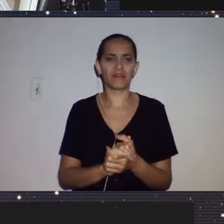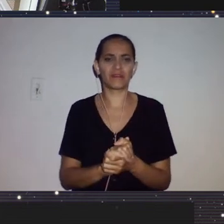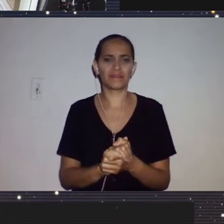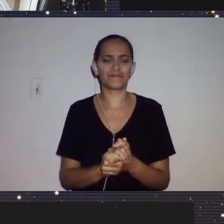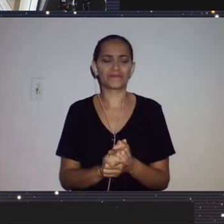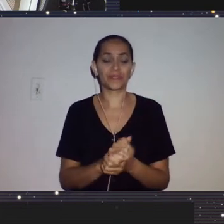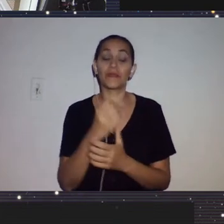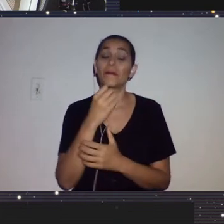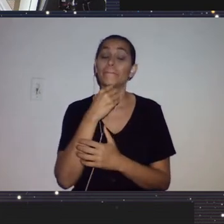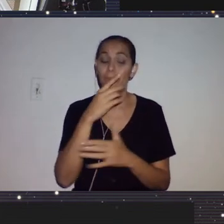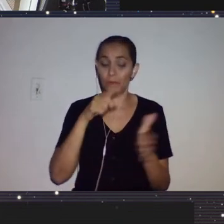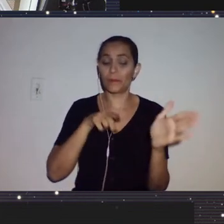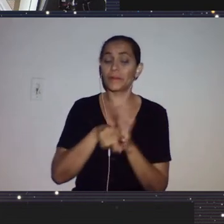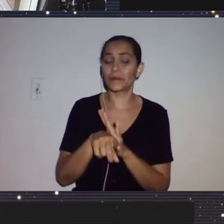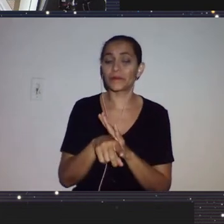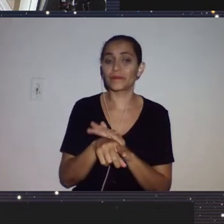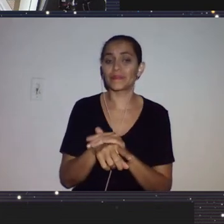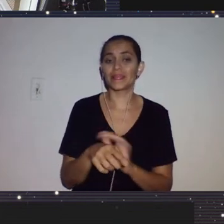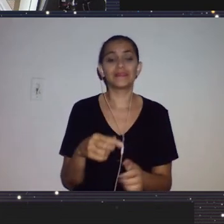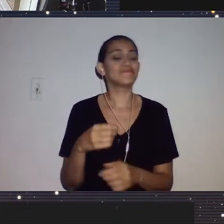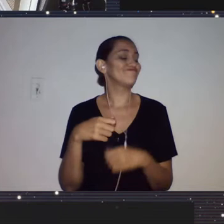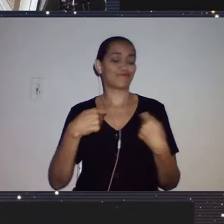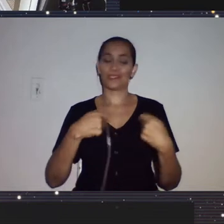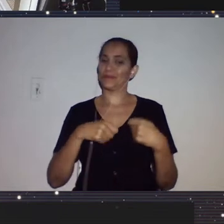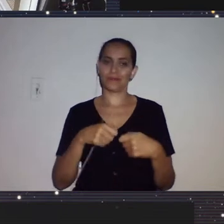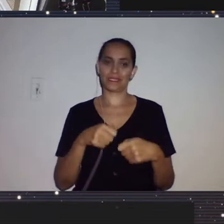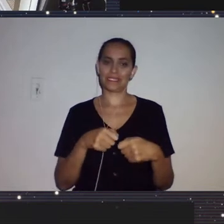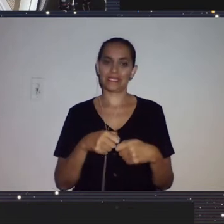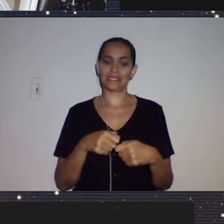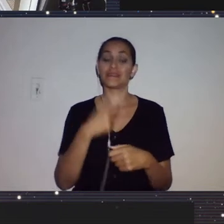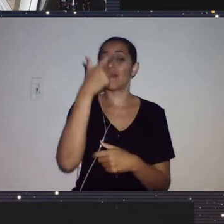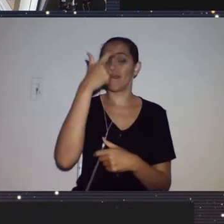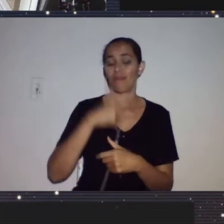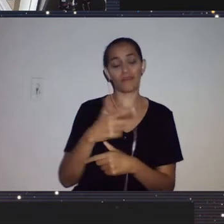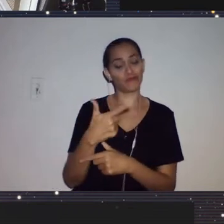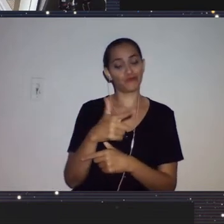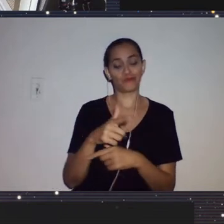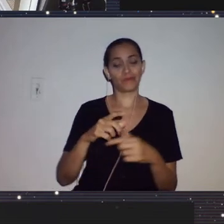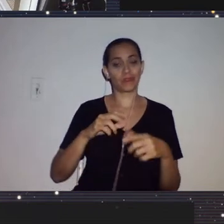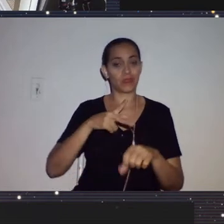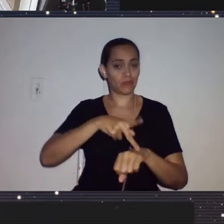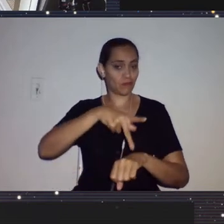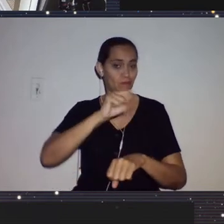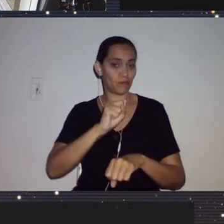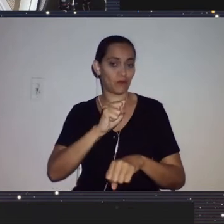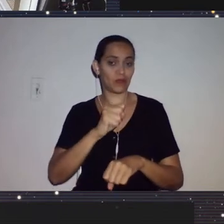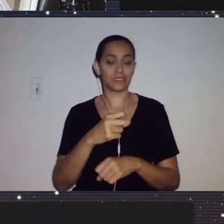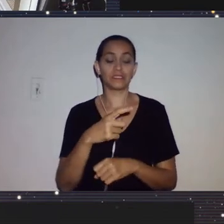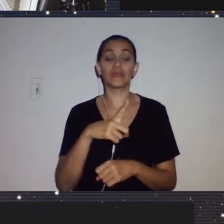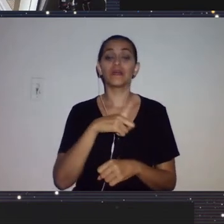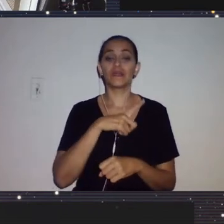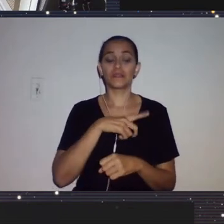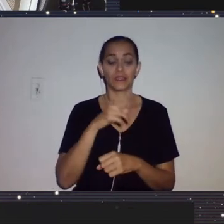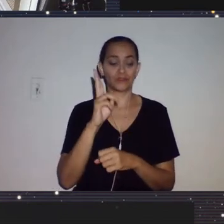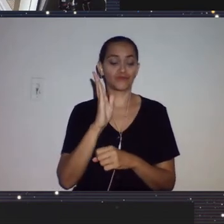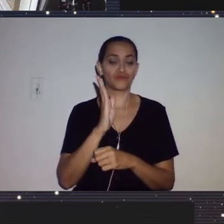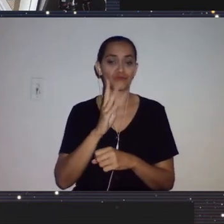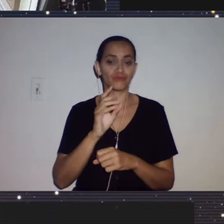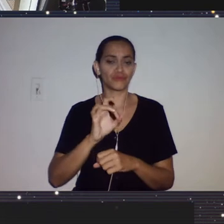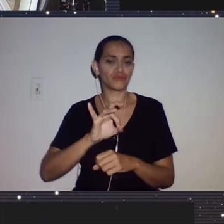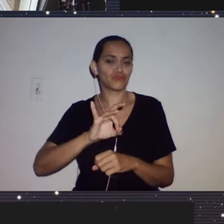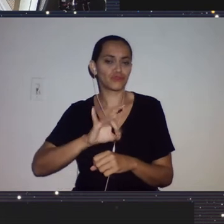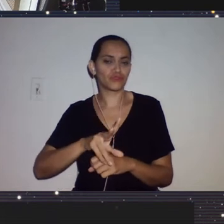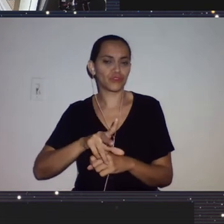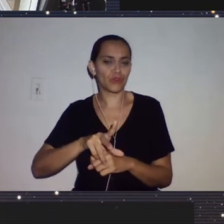Marina. Não precisa. Eu, por exemplo, não tenho pós, eu tenho apenas graduação em ciência da computação.